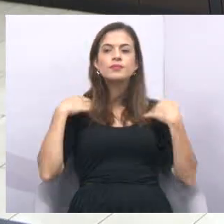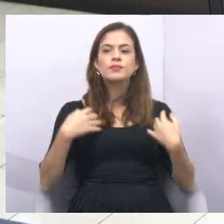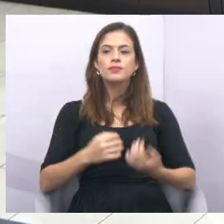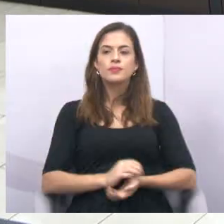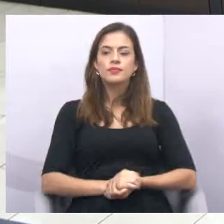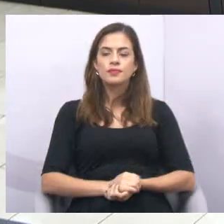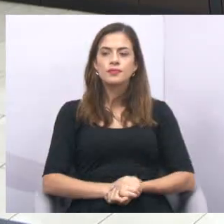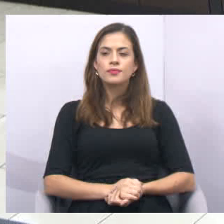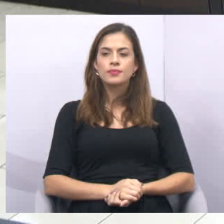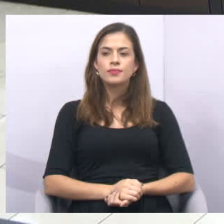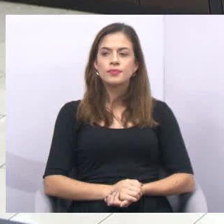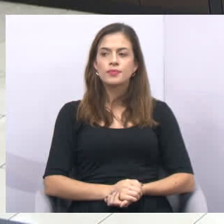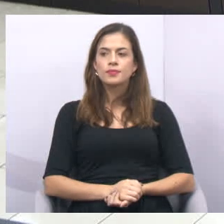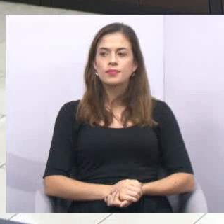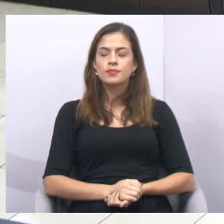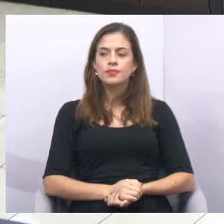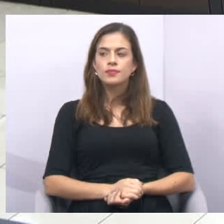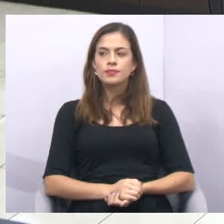Tá bom.